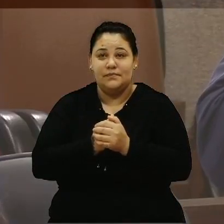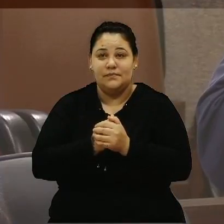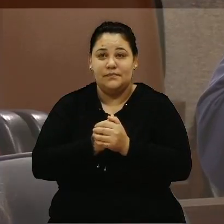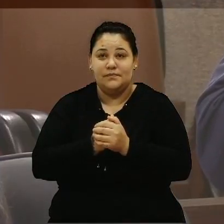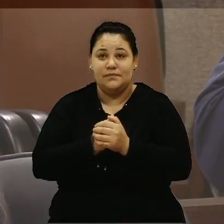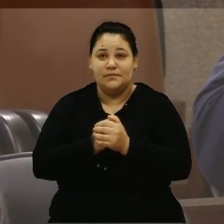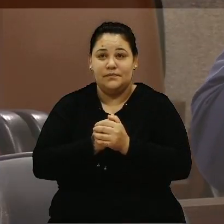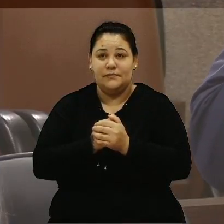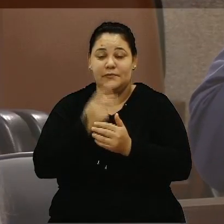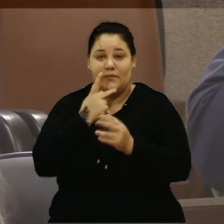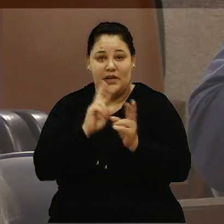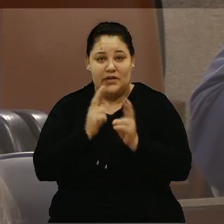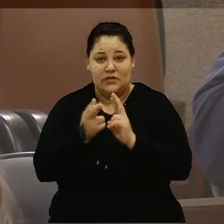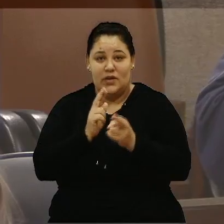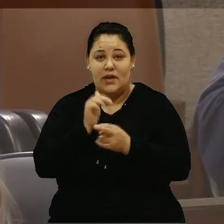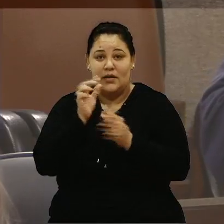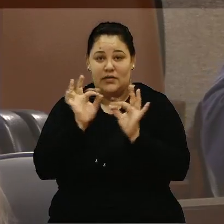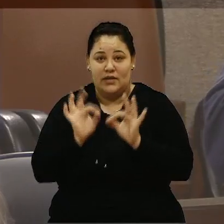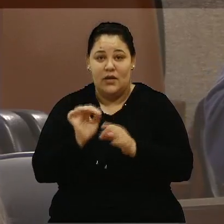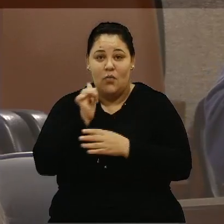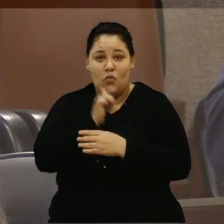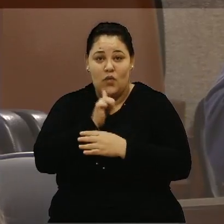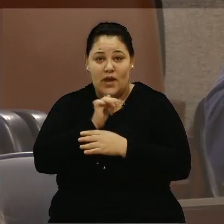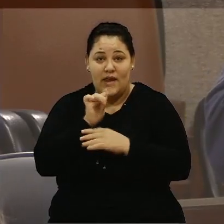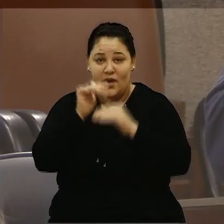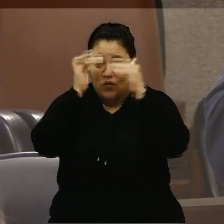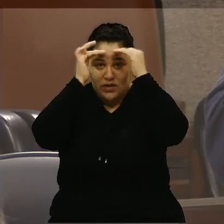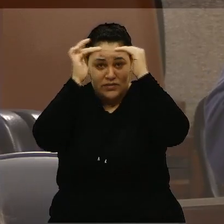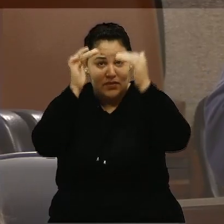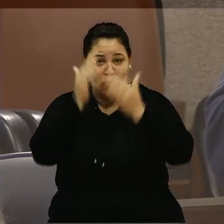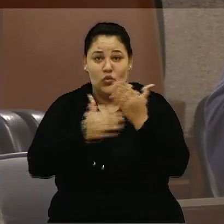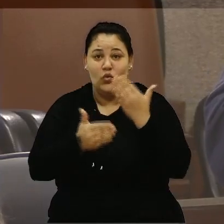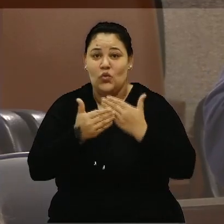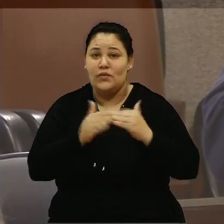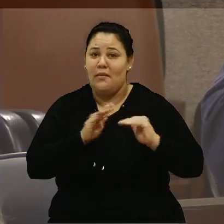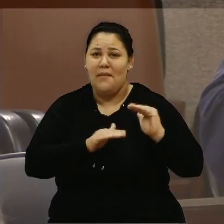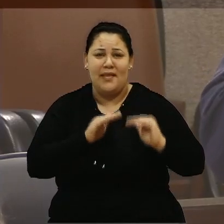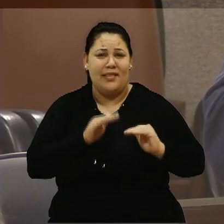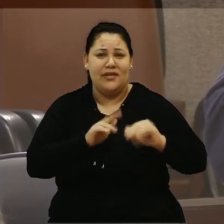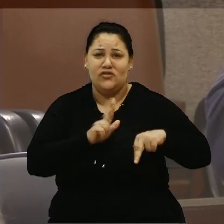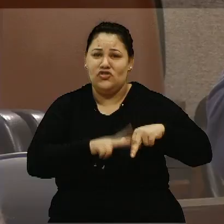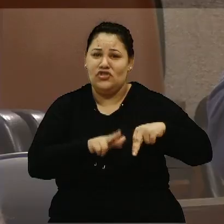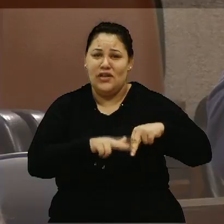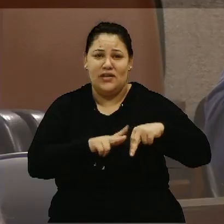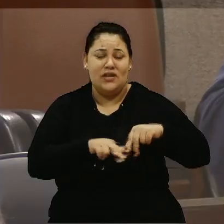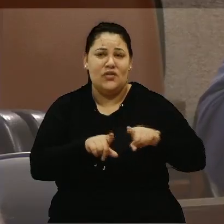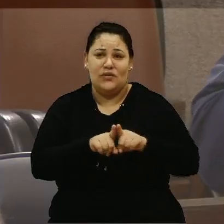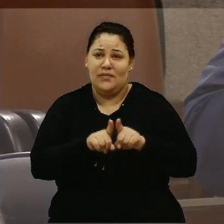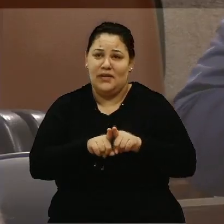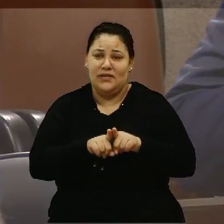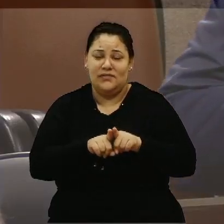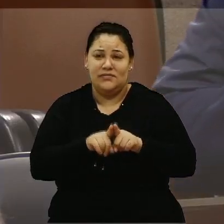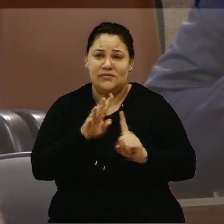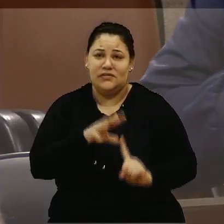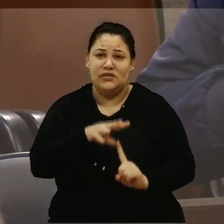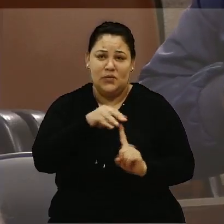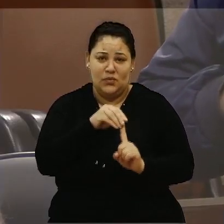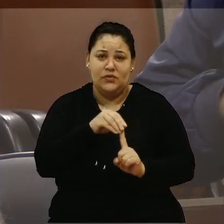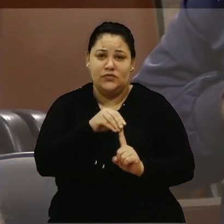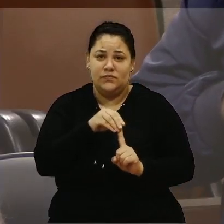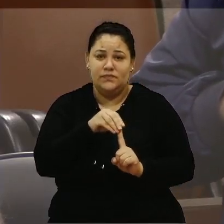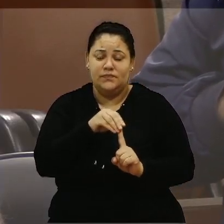a questão das mulheres, eu respeito todas, independente de gênero, Inclusive,